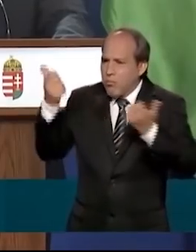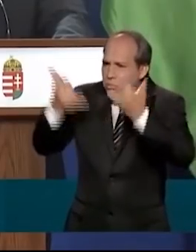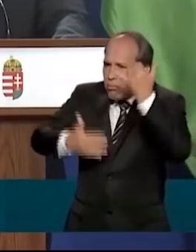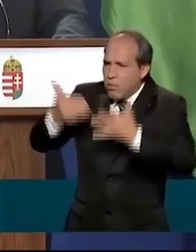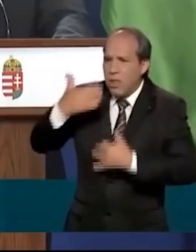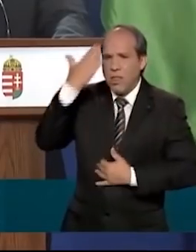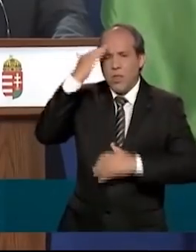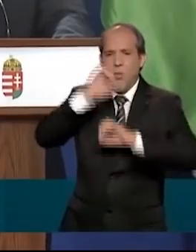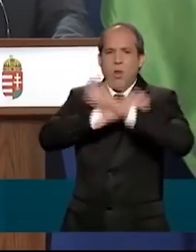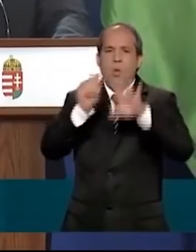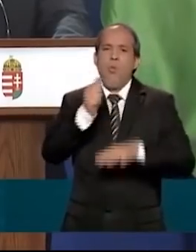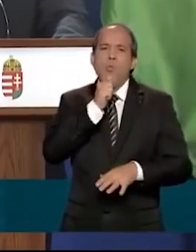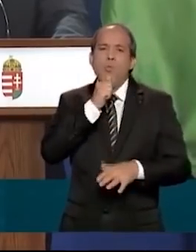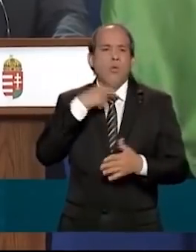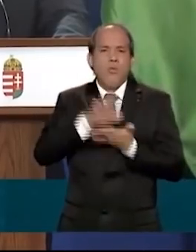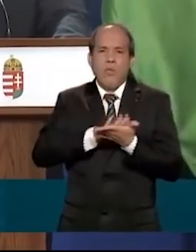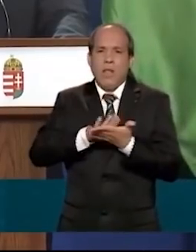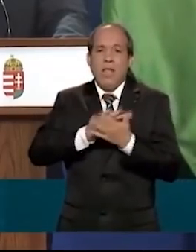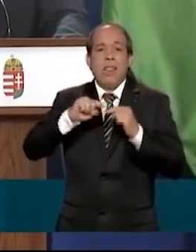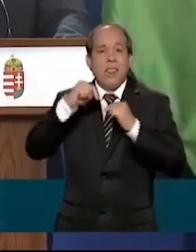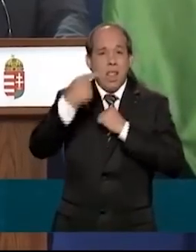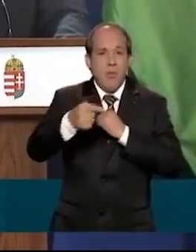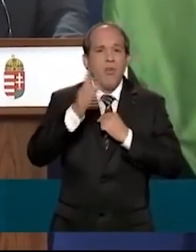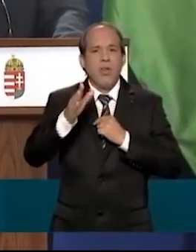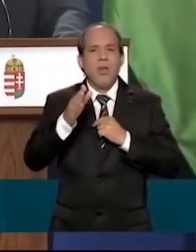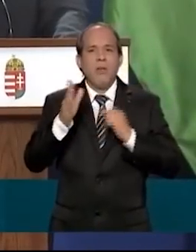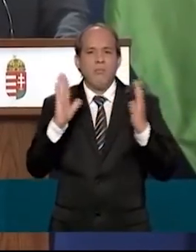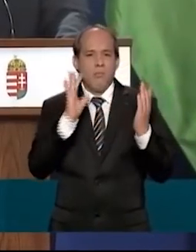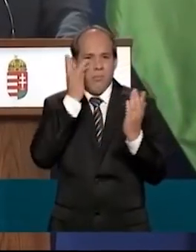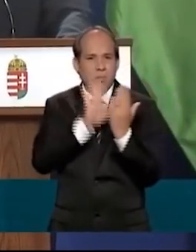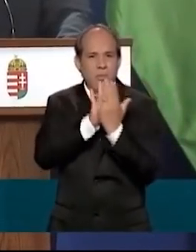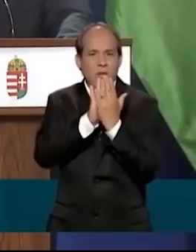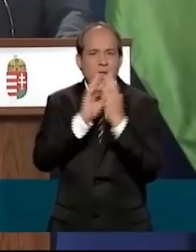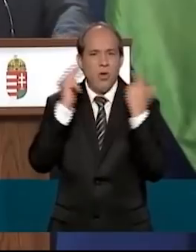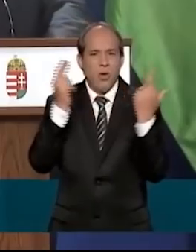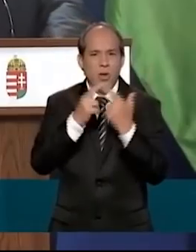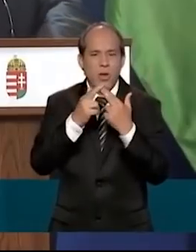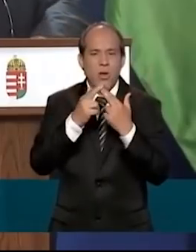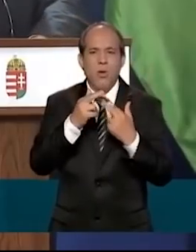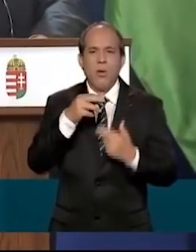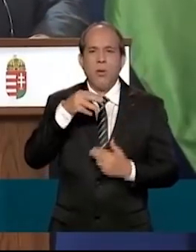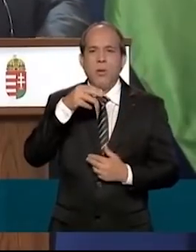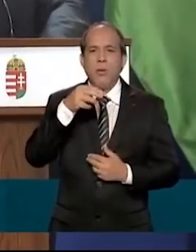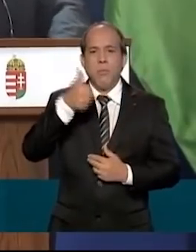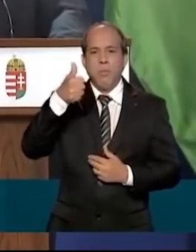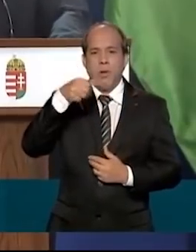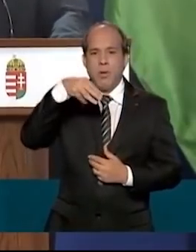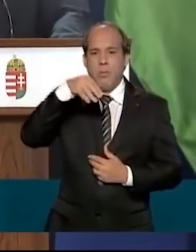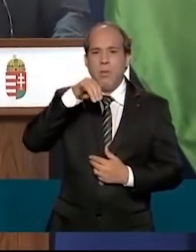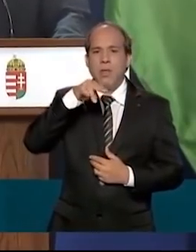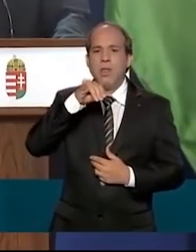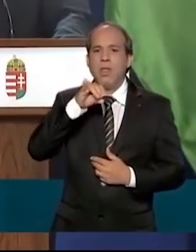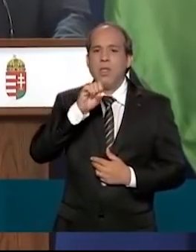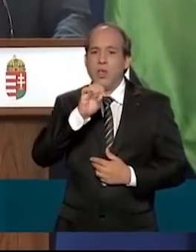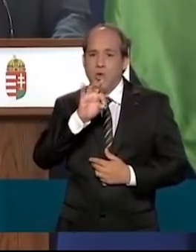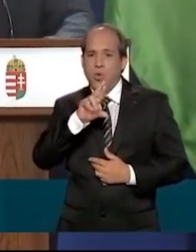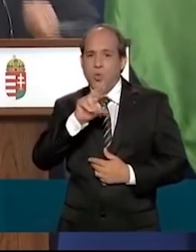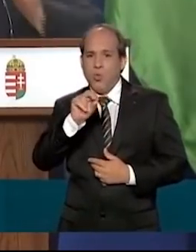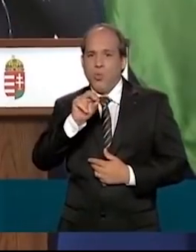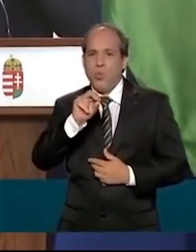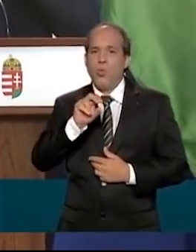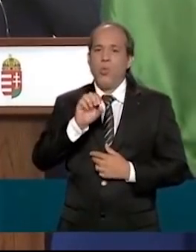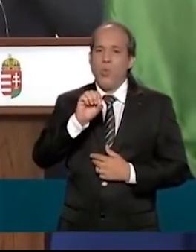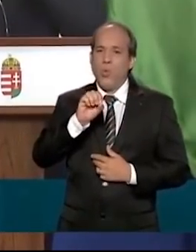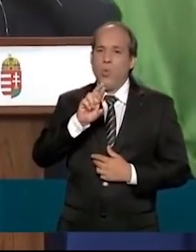feitas prosseguimos a reunião depois com o nosso prezado o primeiro-ministro o Urban e foi uma reunião